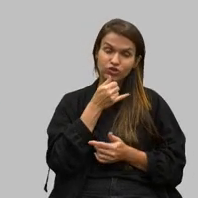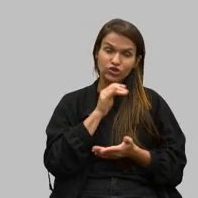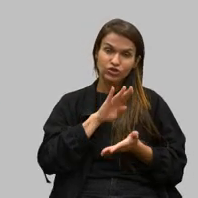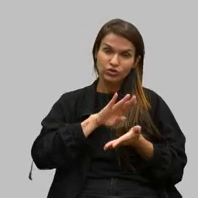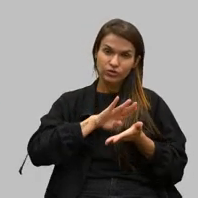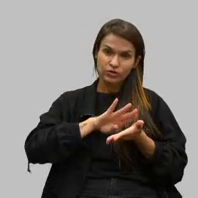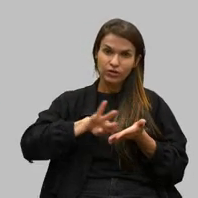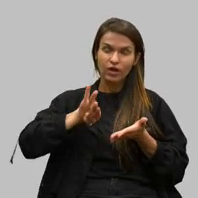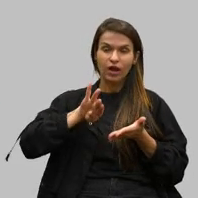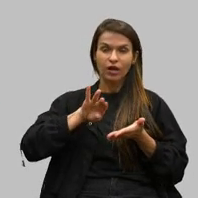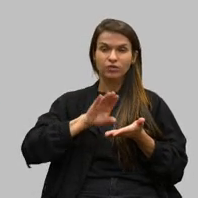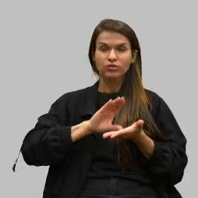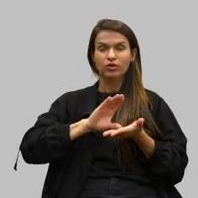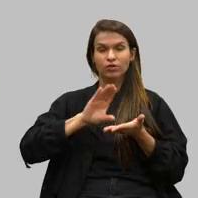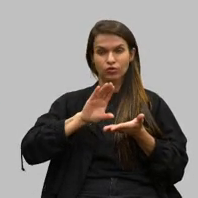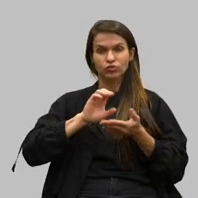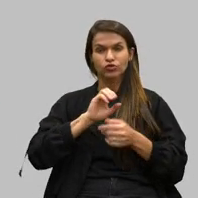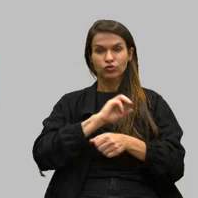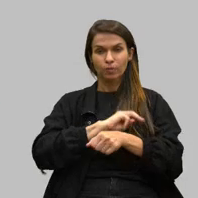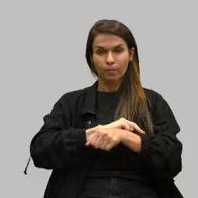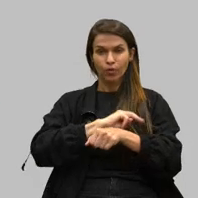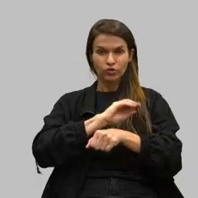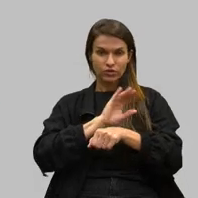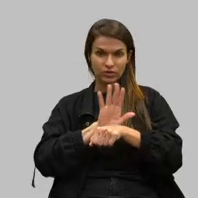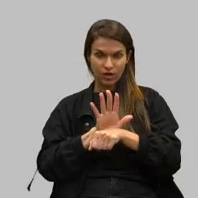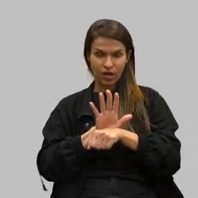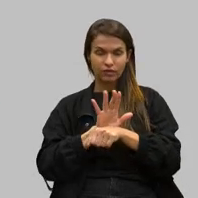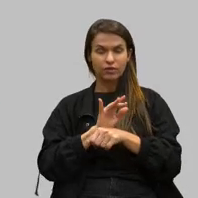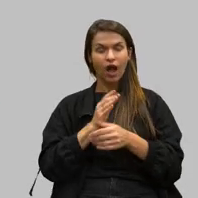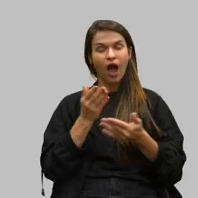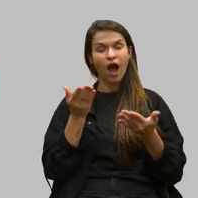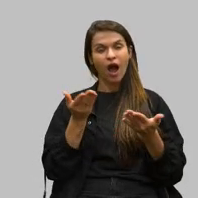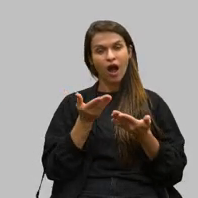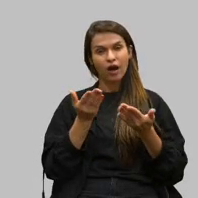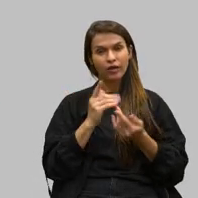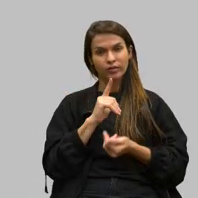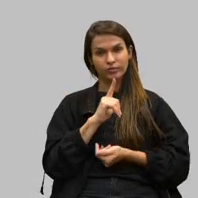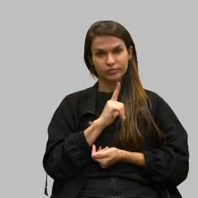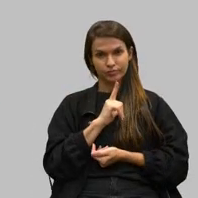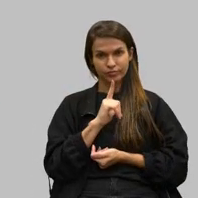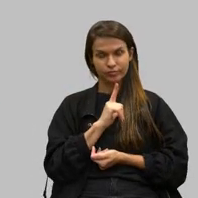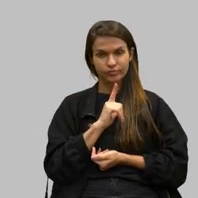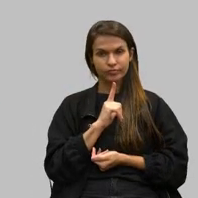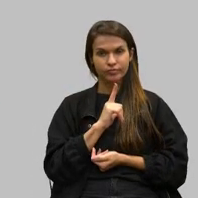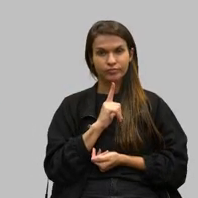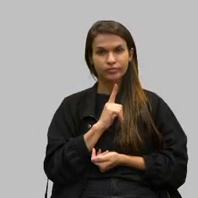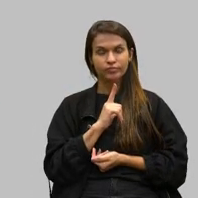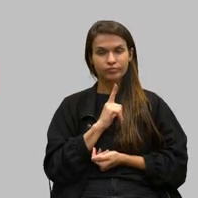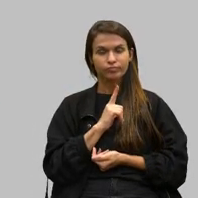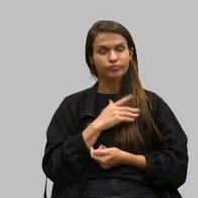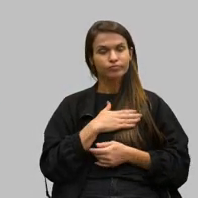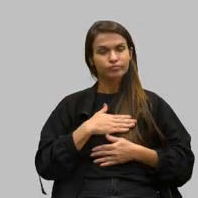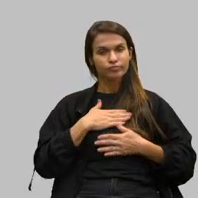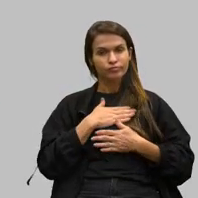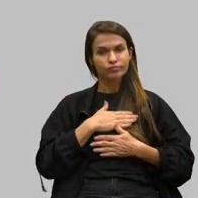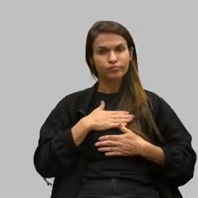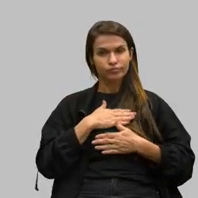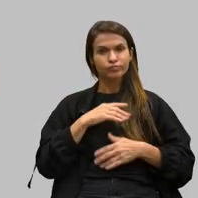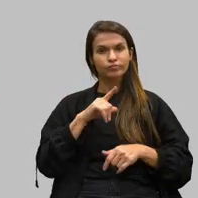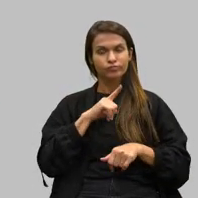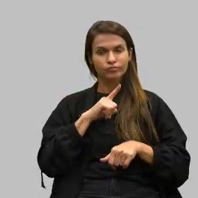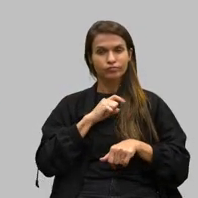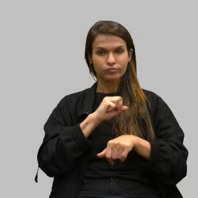esse recurso de Montes Claros. Agora nós temos o prazer de ter o Montes Clarense lá